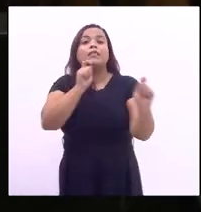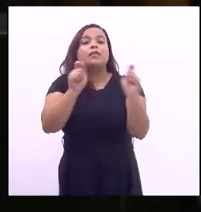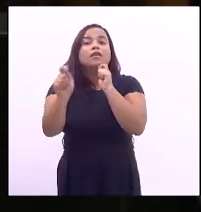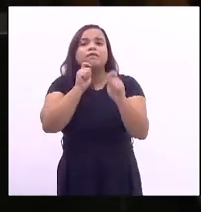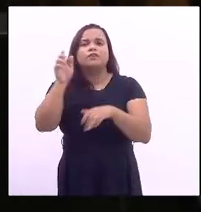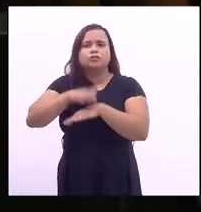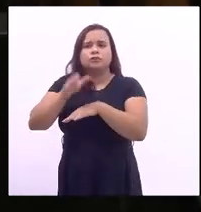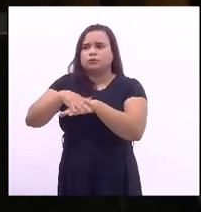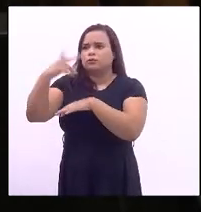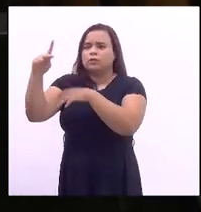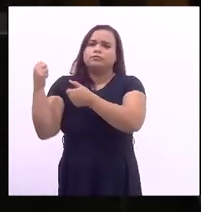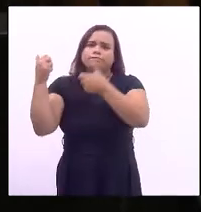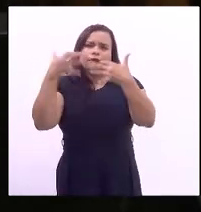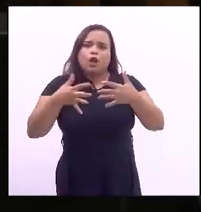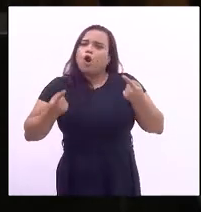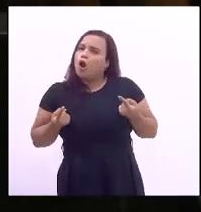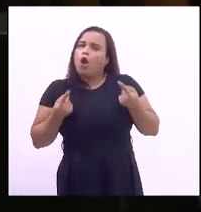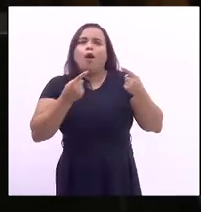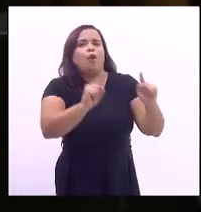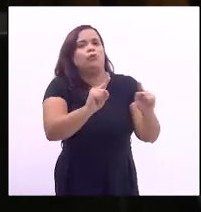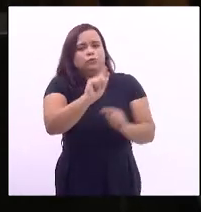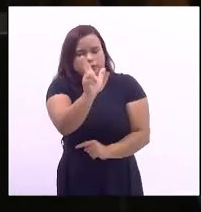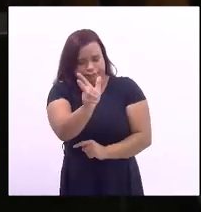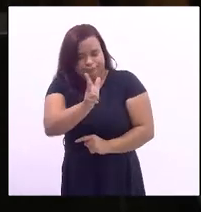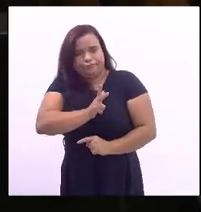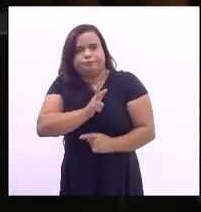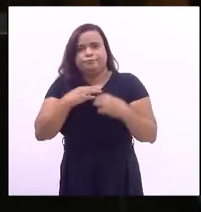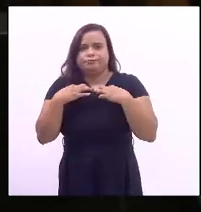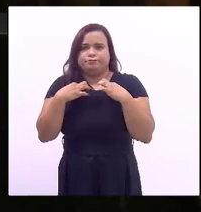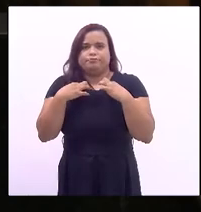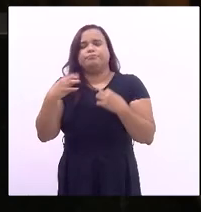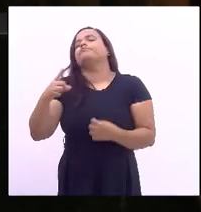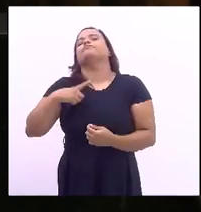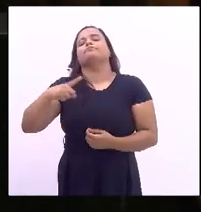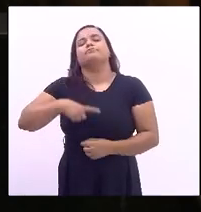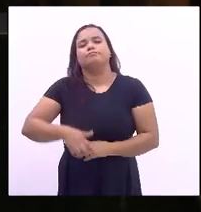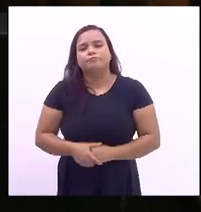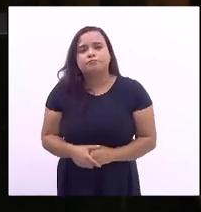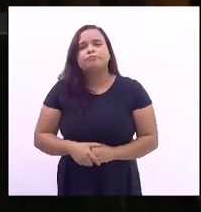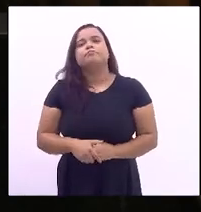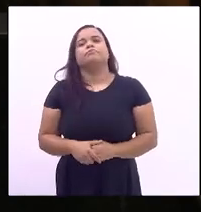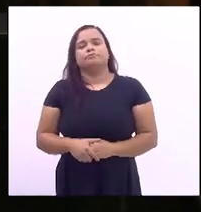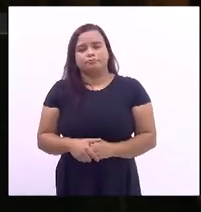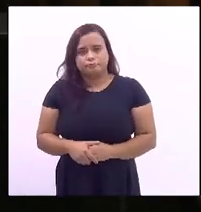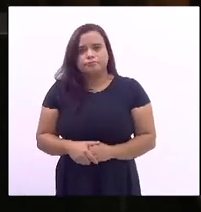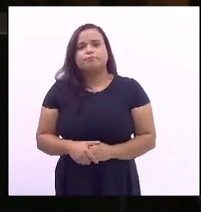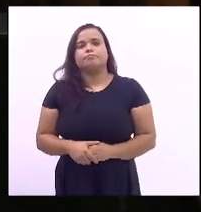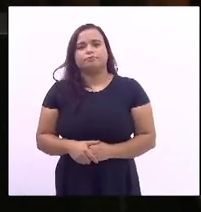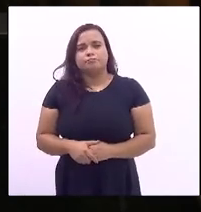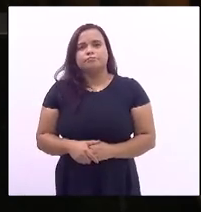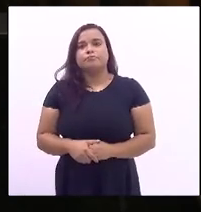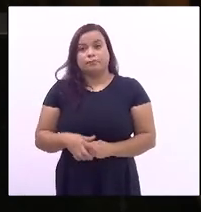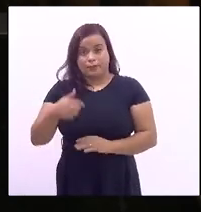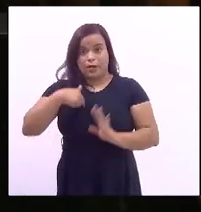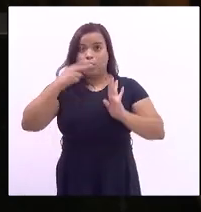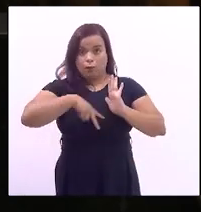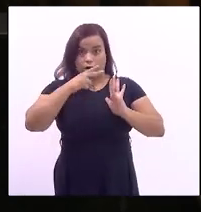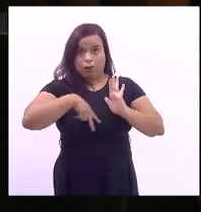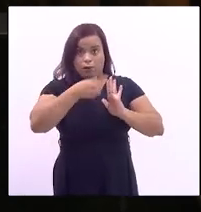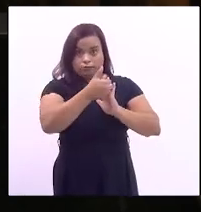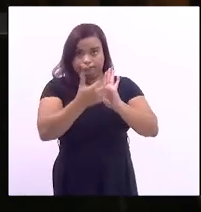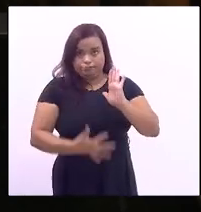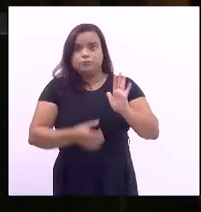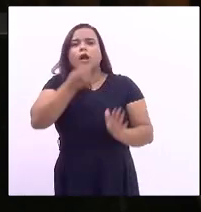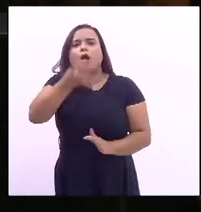contrário à implantação dessas câmeras se as câmeras no seu fardamento e eu vou estar lendo aqui para